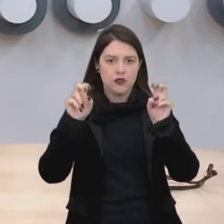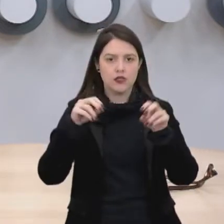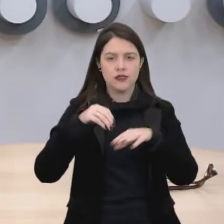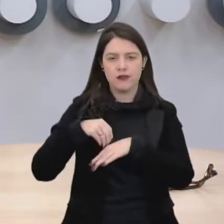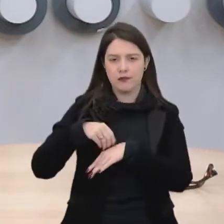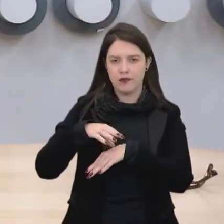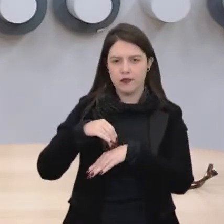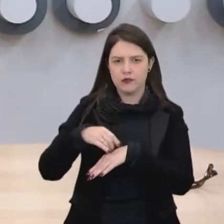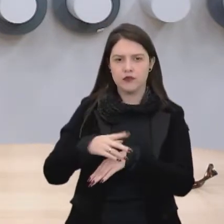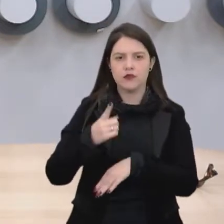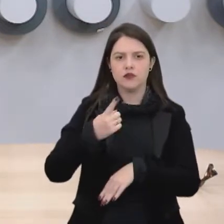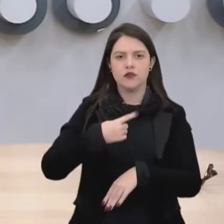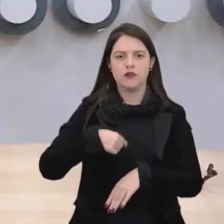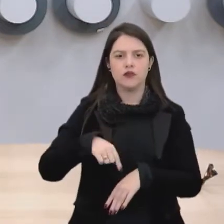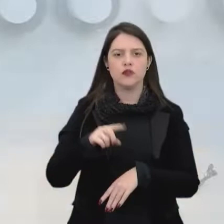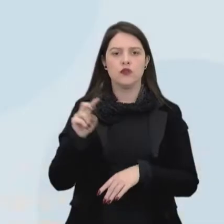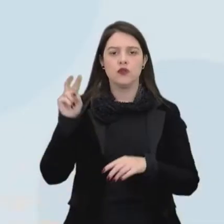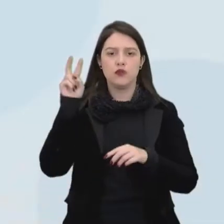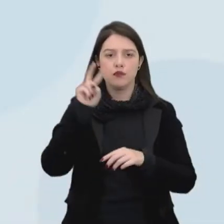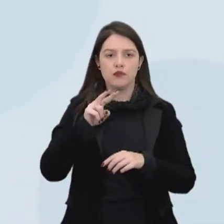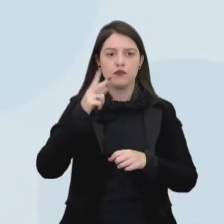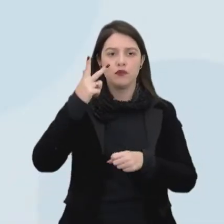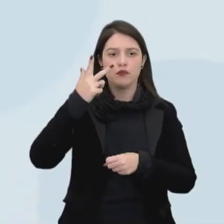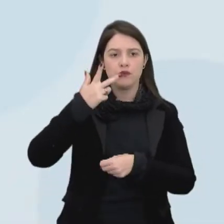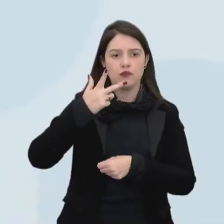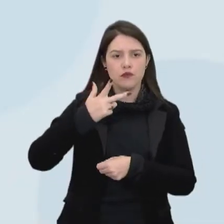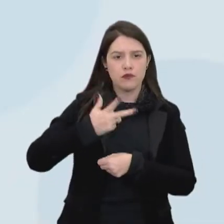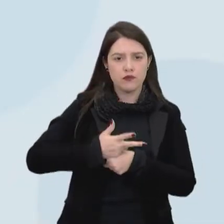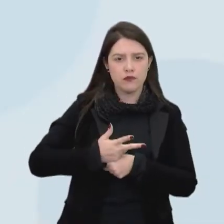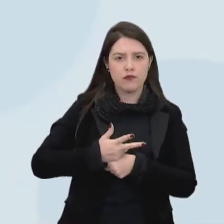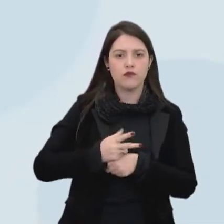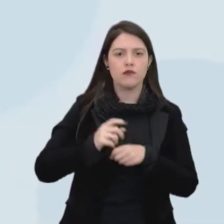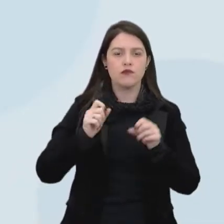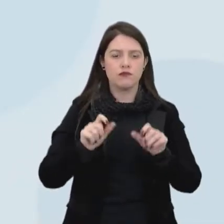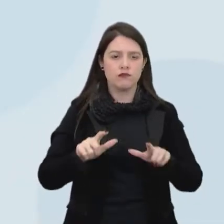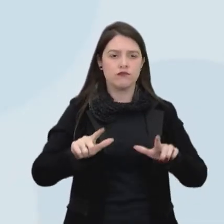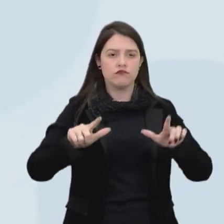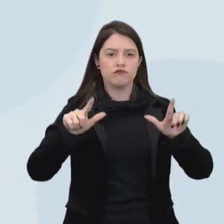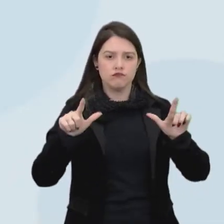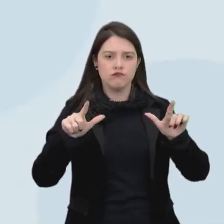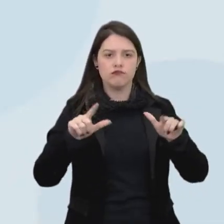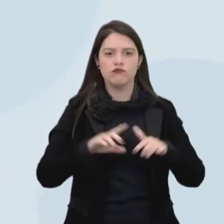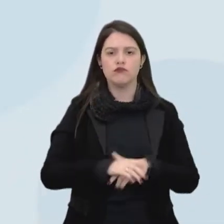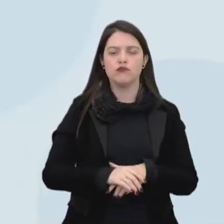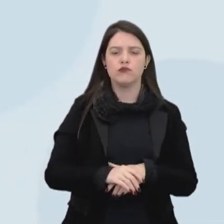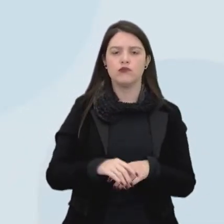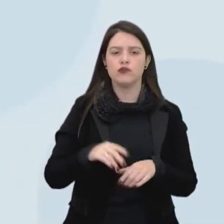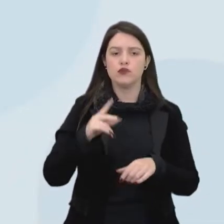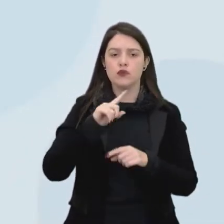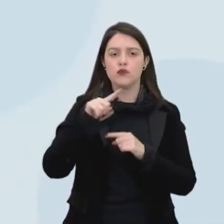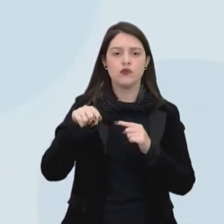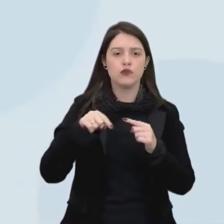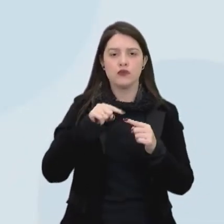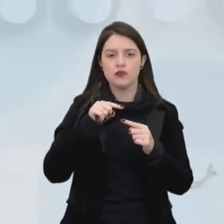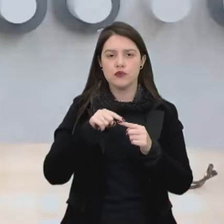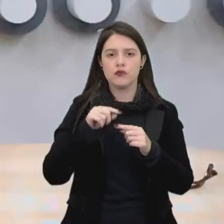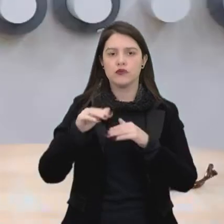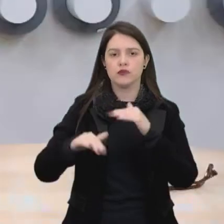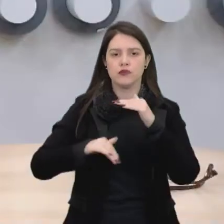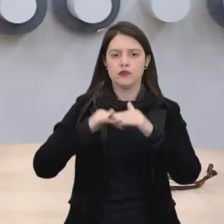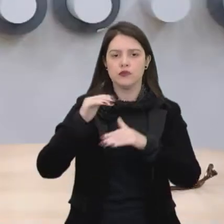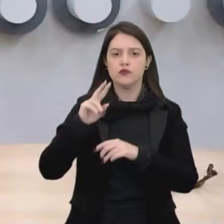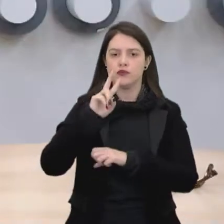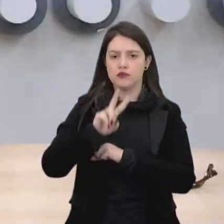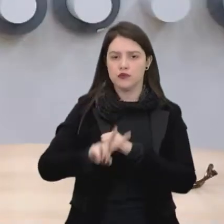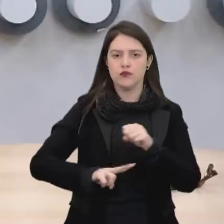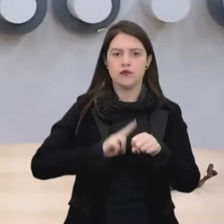abordando, nós vamos ver aí um vídeo também do IBGE Explica, né, dando aquela sequência dos vídeos do Objetivo do Desenvolvimento